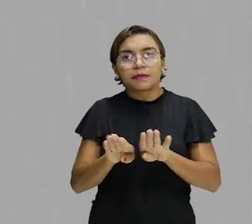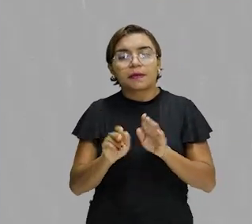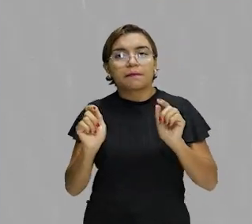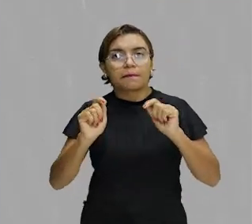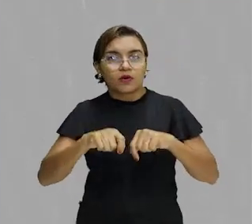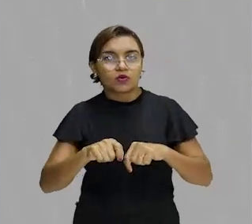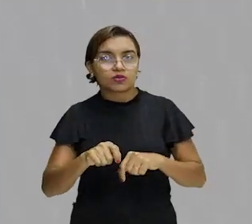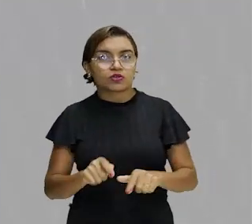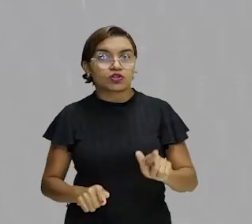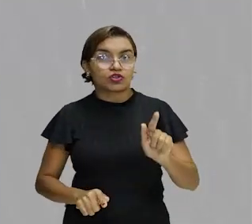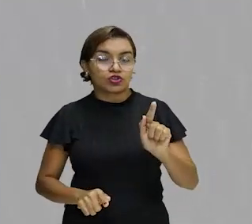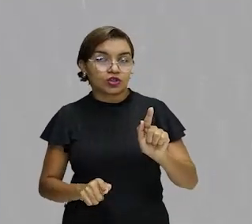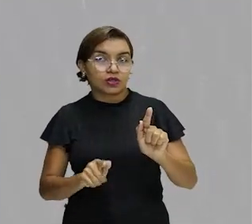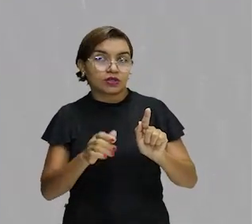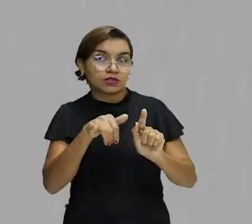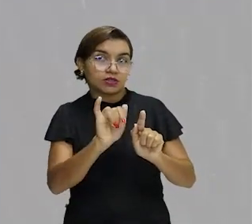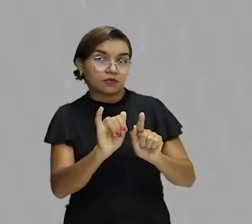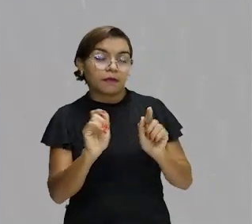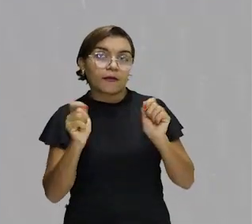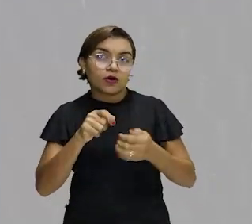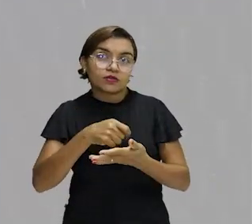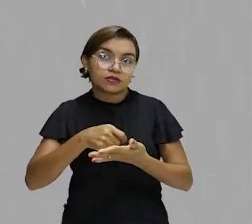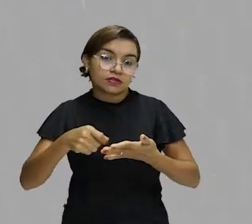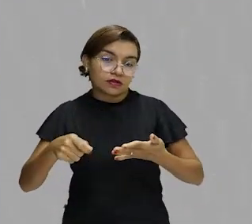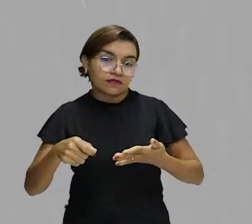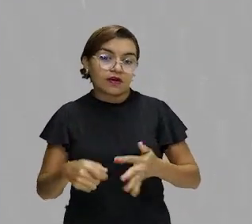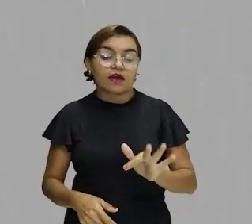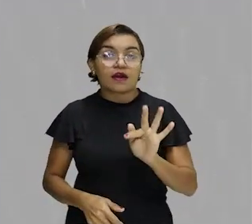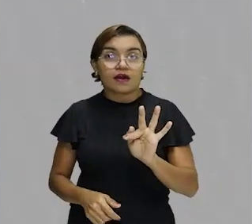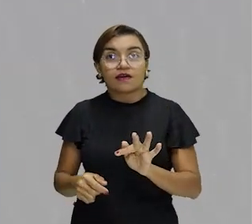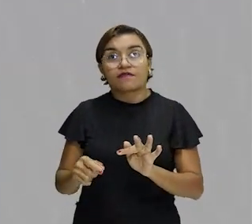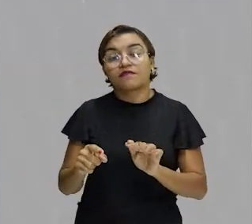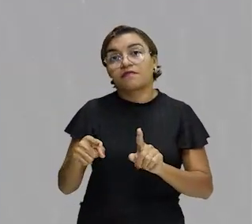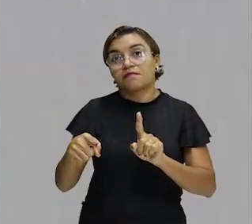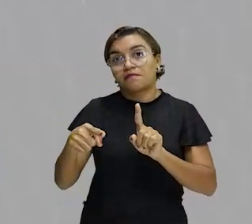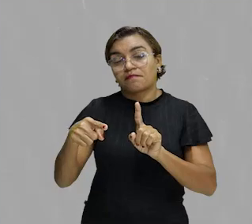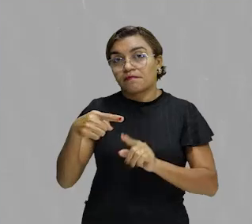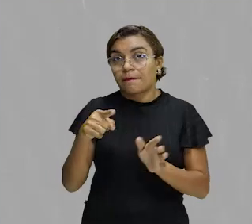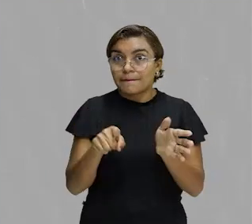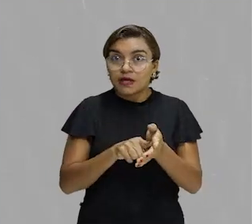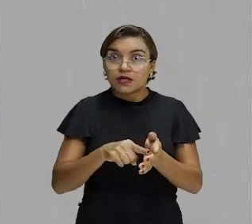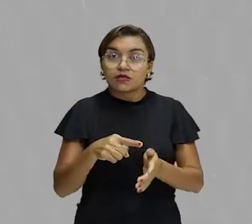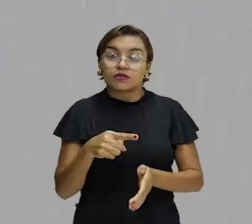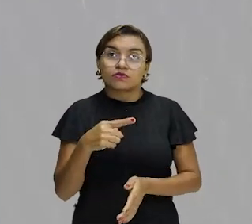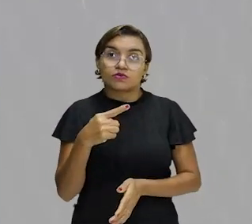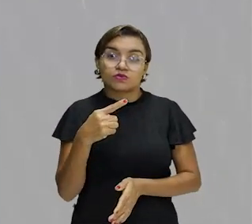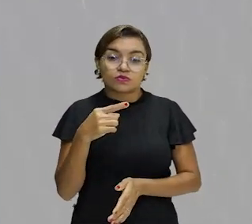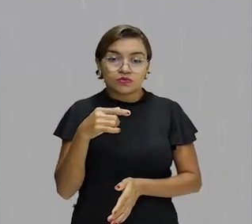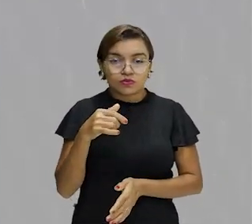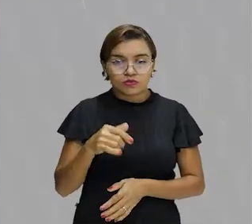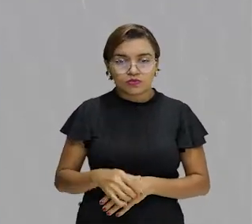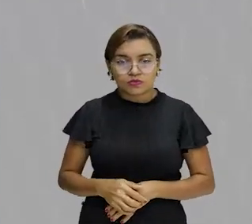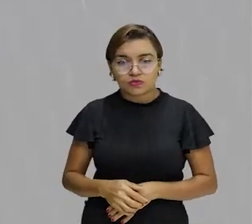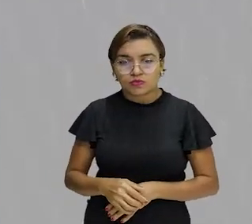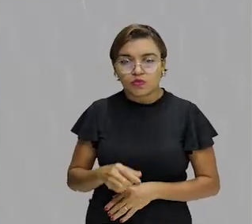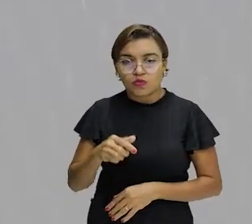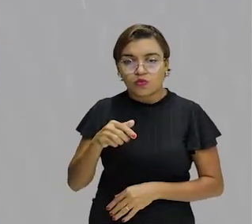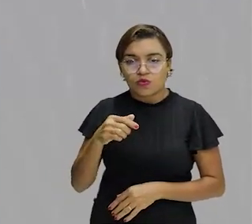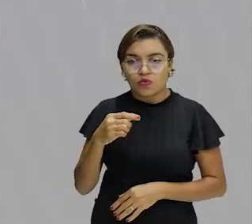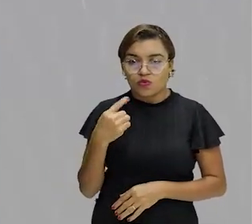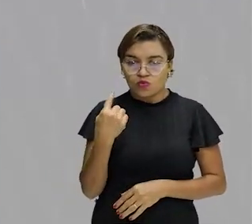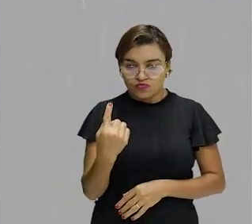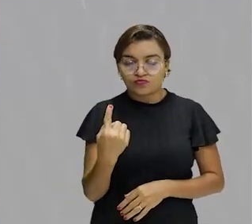bastante exercício, veja bastante formas em que isso aparece, se apresenta, tá? Vamos ver aqui, de forma